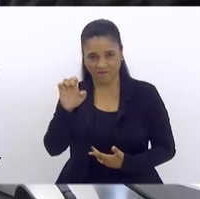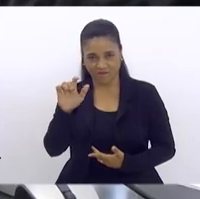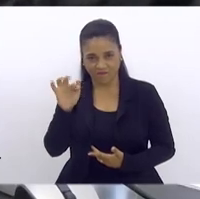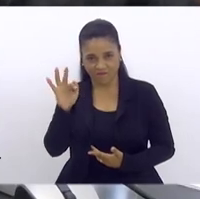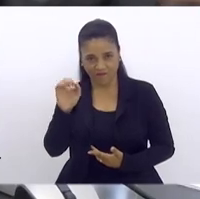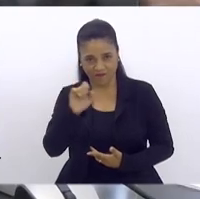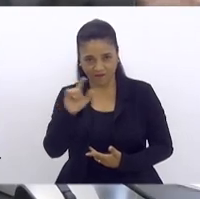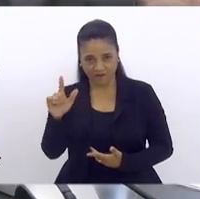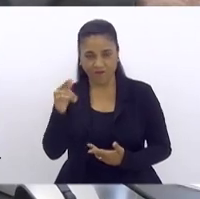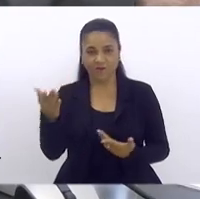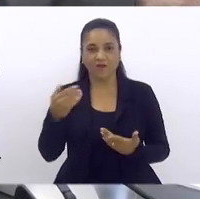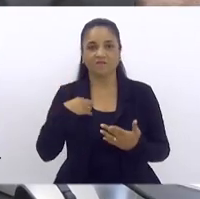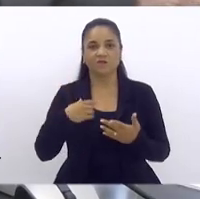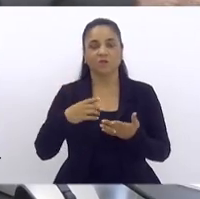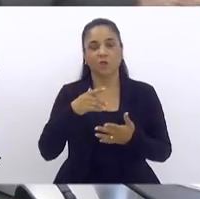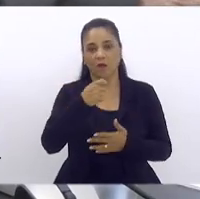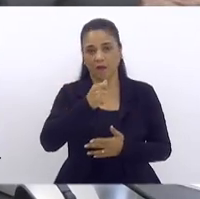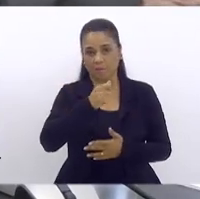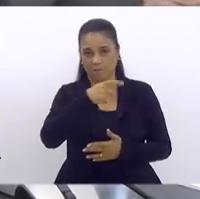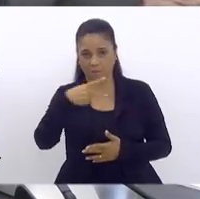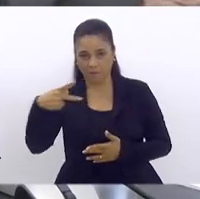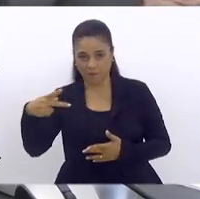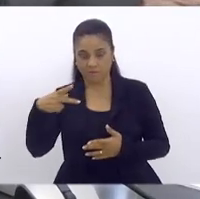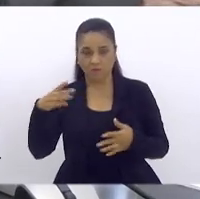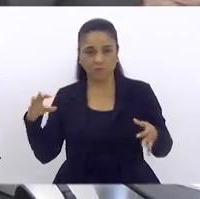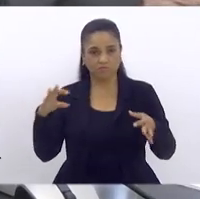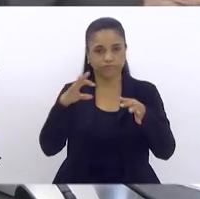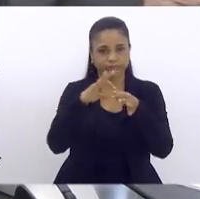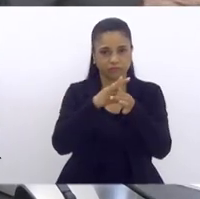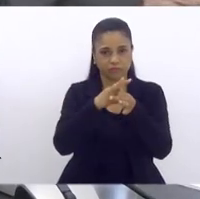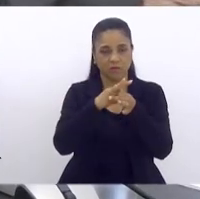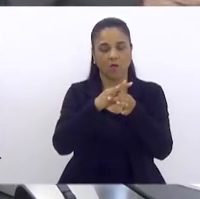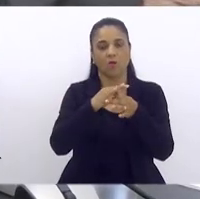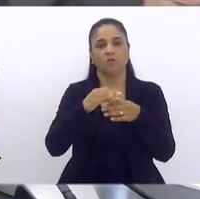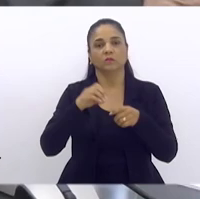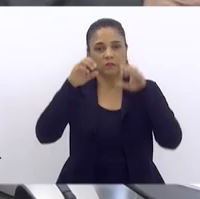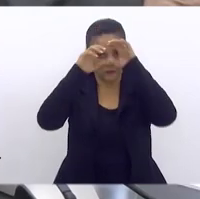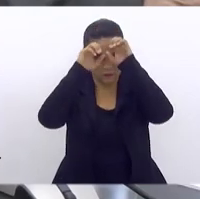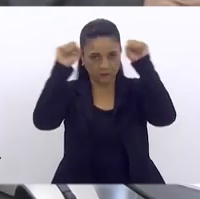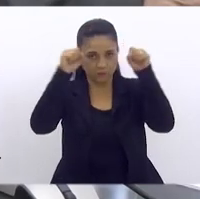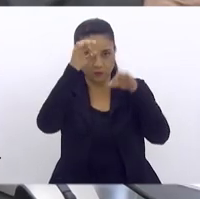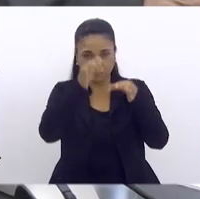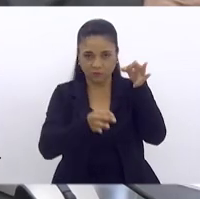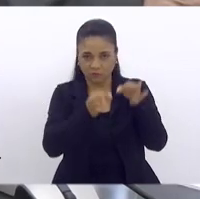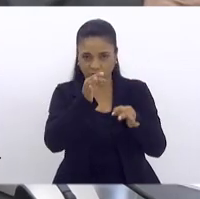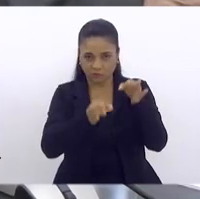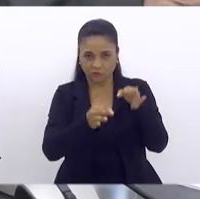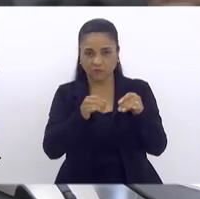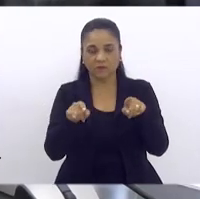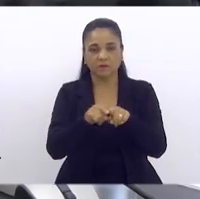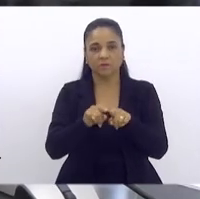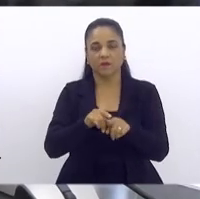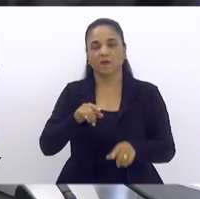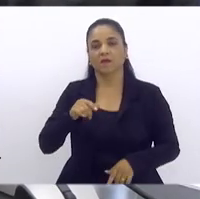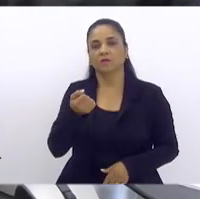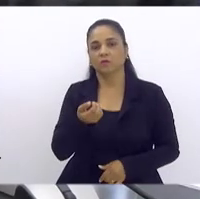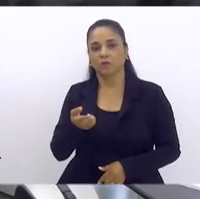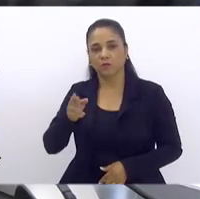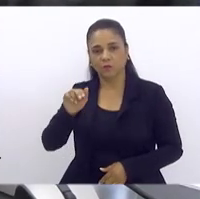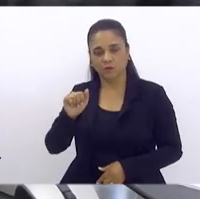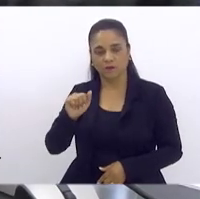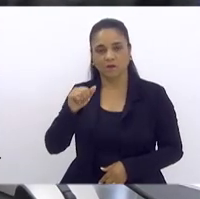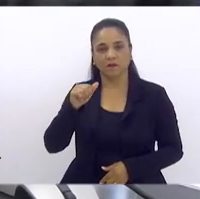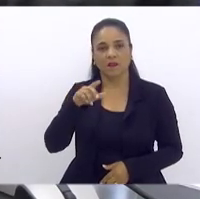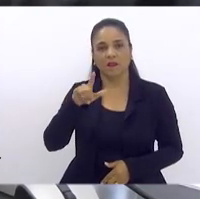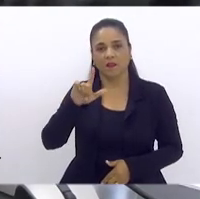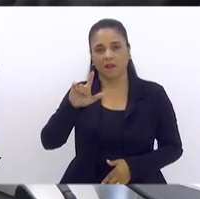está convalidado, consolidado com o Tribunal de Justiça. E também da doutora Letícia Sabatini, pesquisadora da